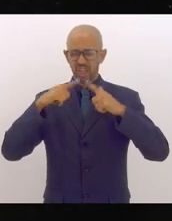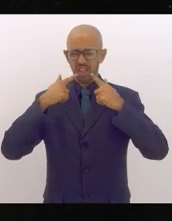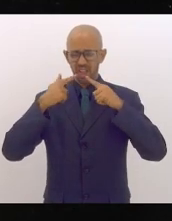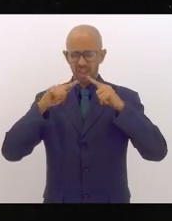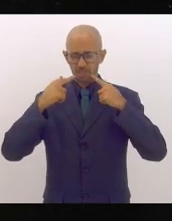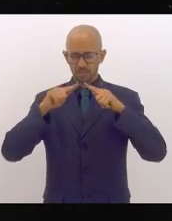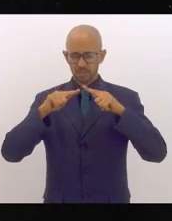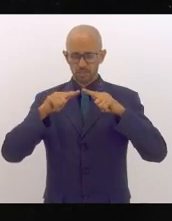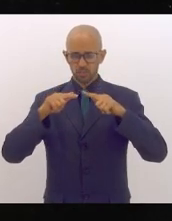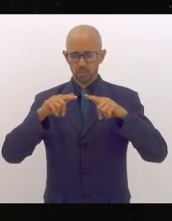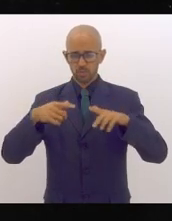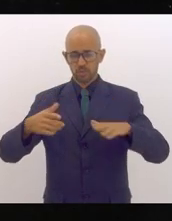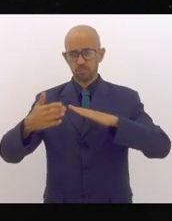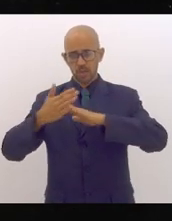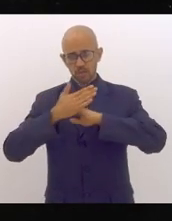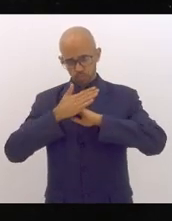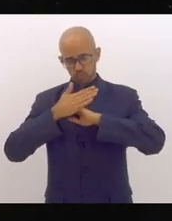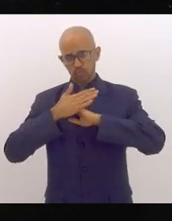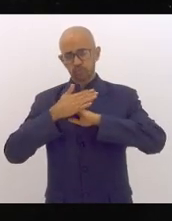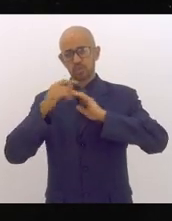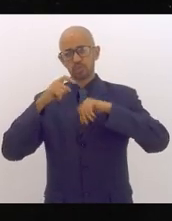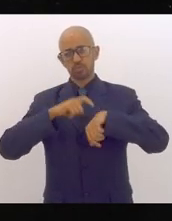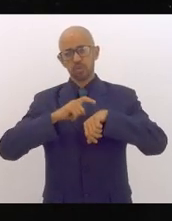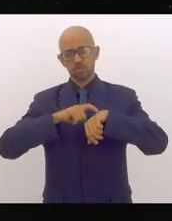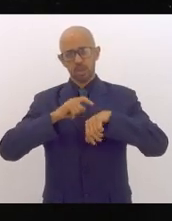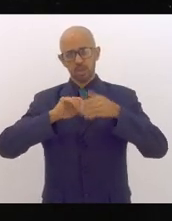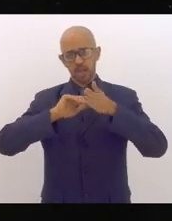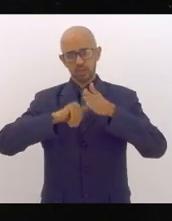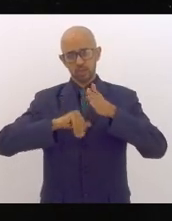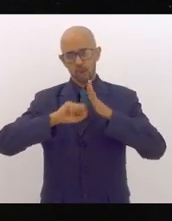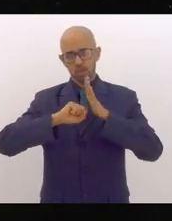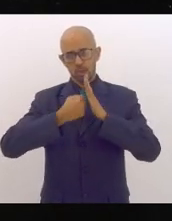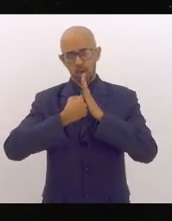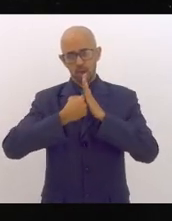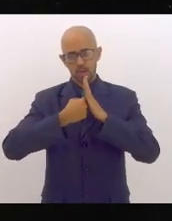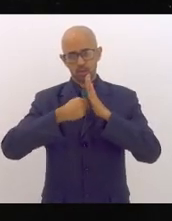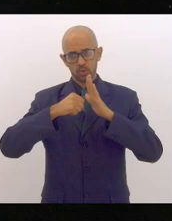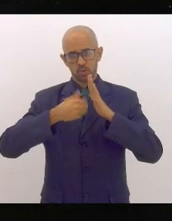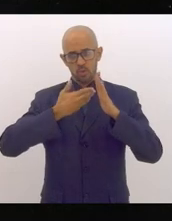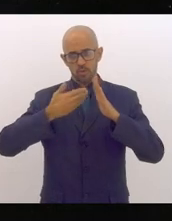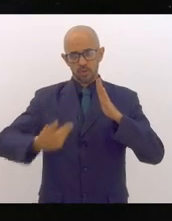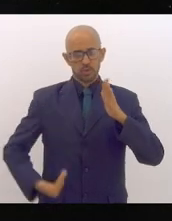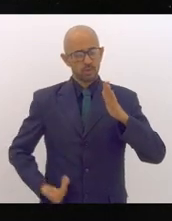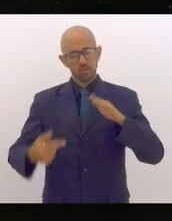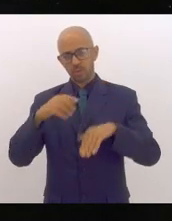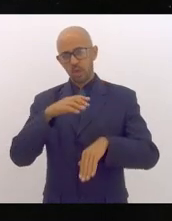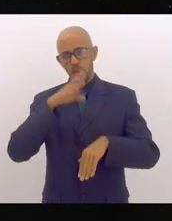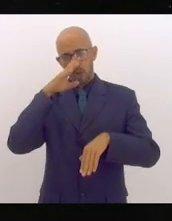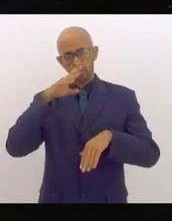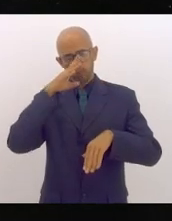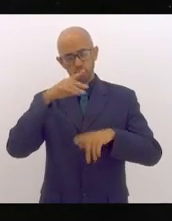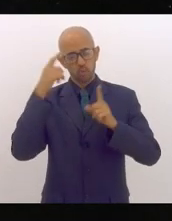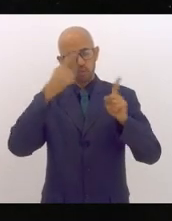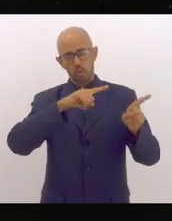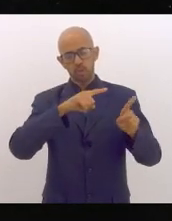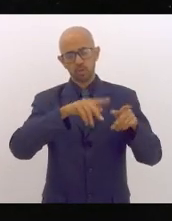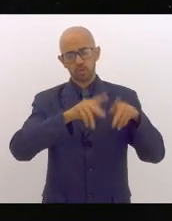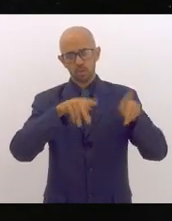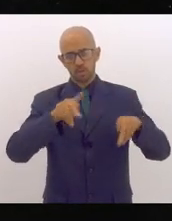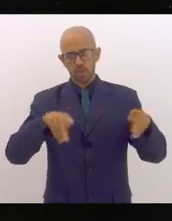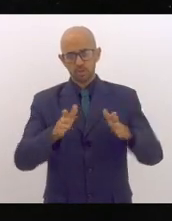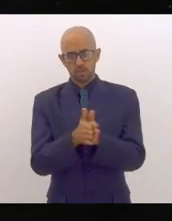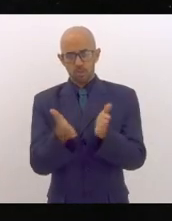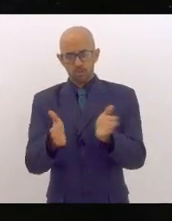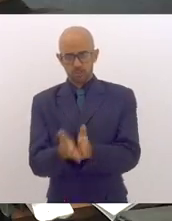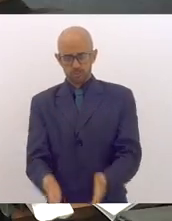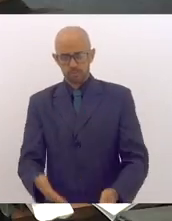ajude nesse momento a derrubar esse veto do governador, tão nefasto para a população, principalmente as mais humildes. Muito obrigado.